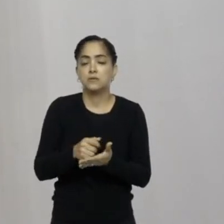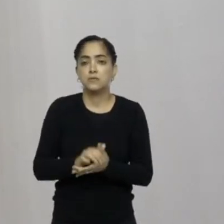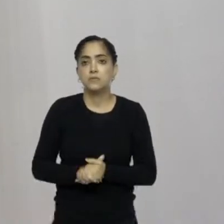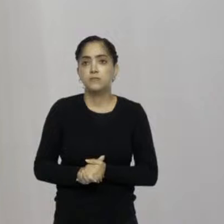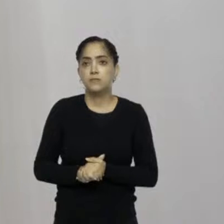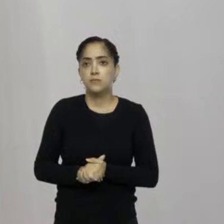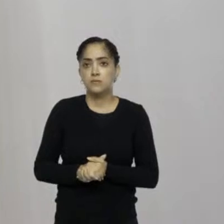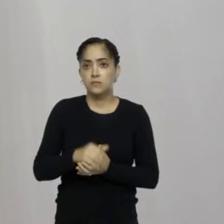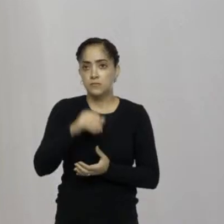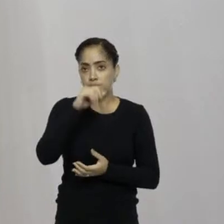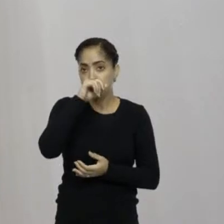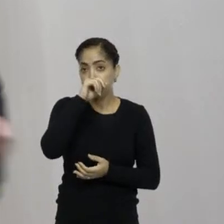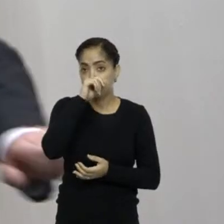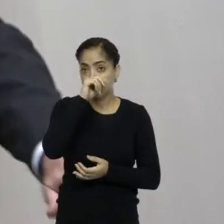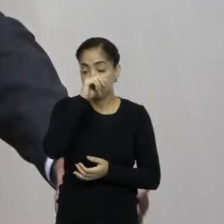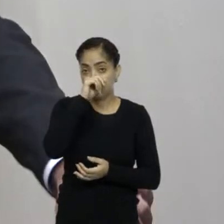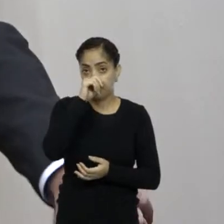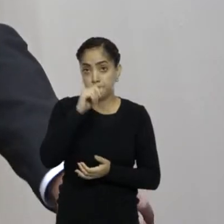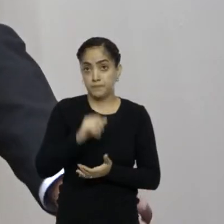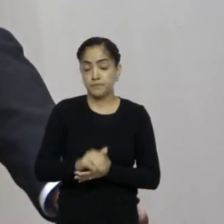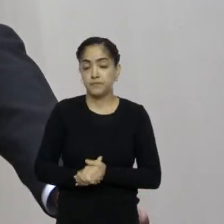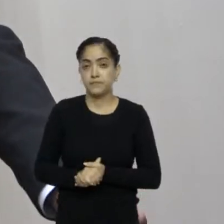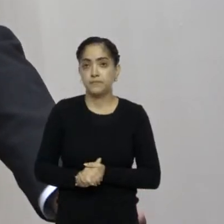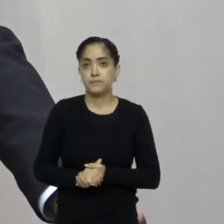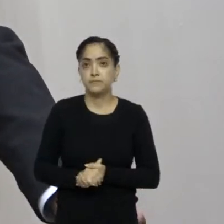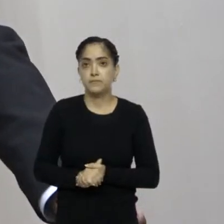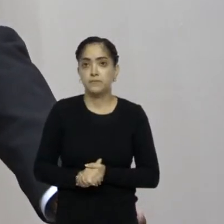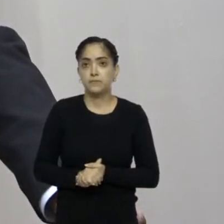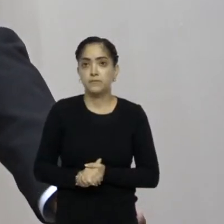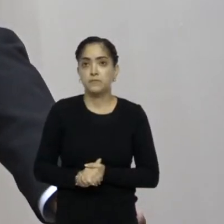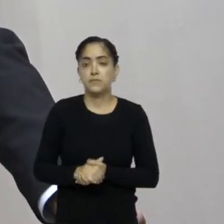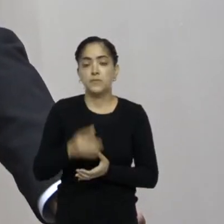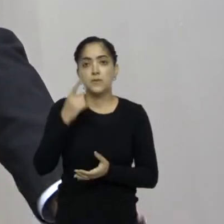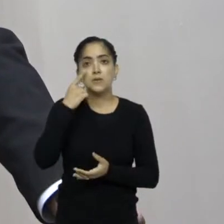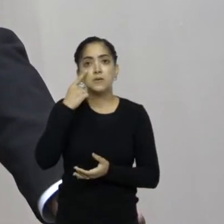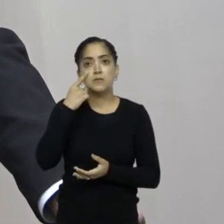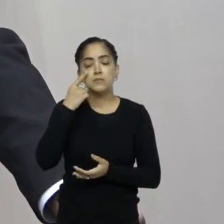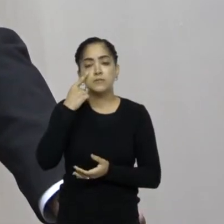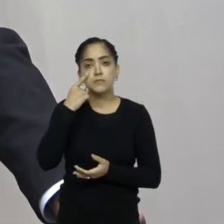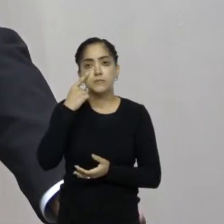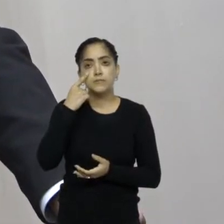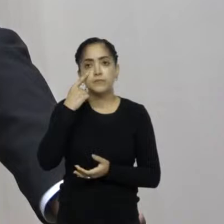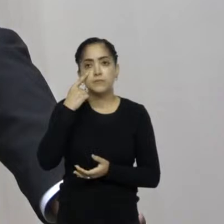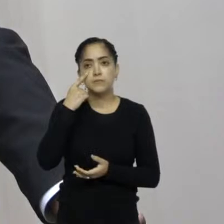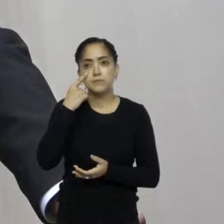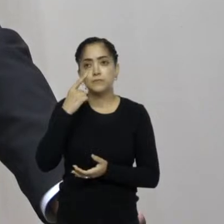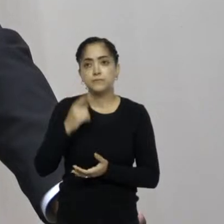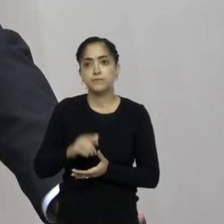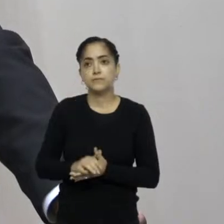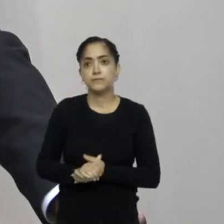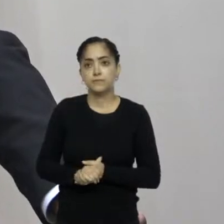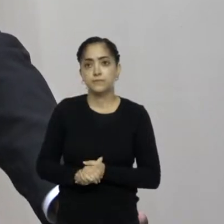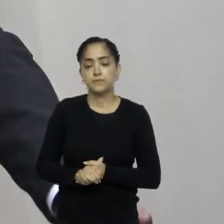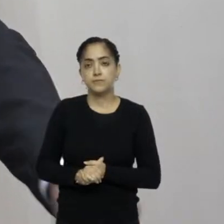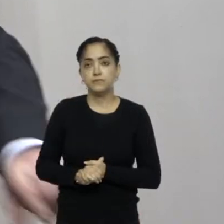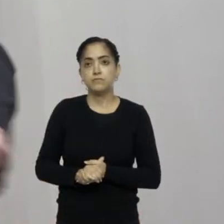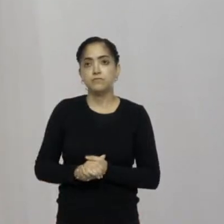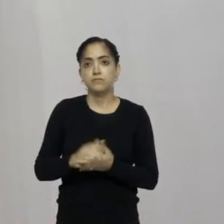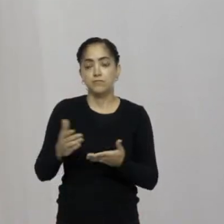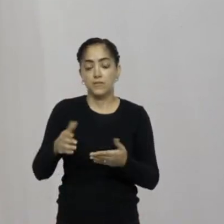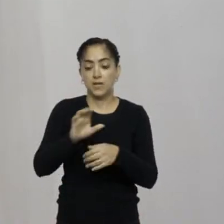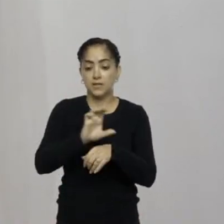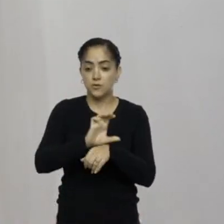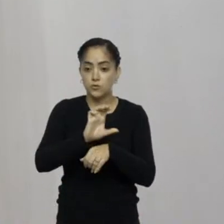não acontece. Eu vejo que o Estado brasileiro,